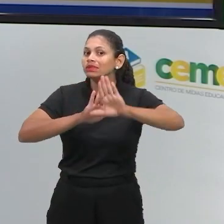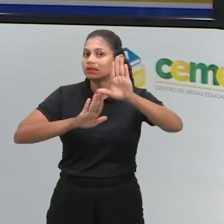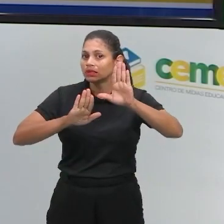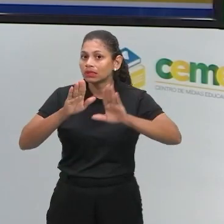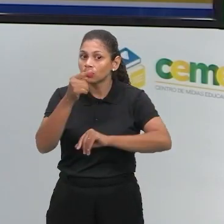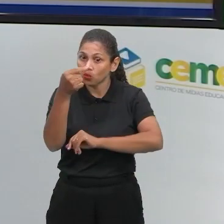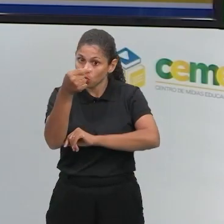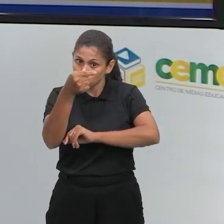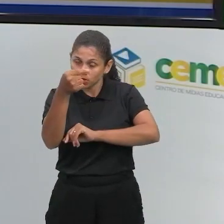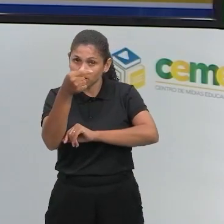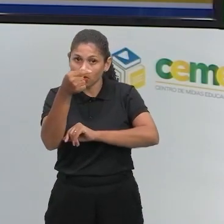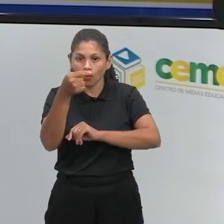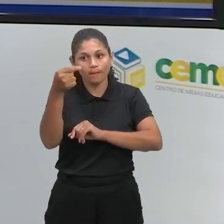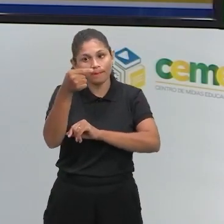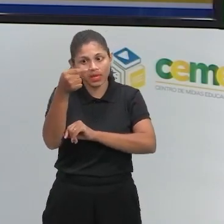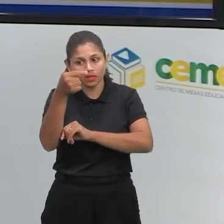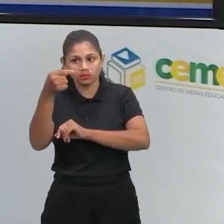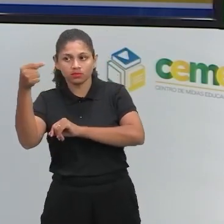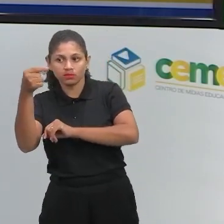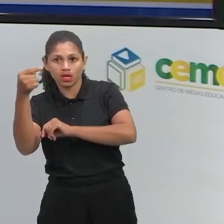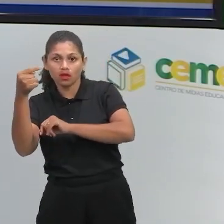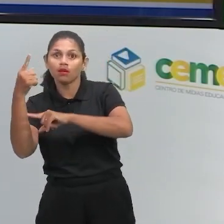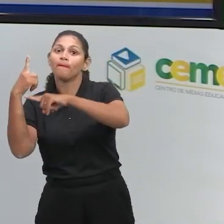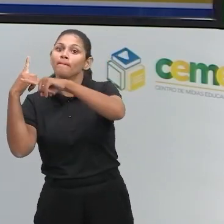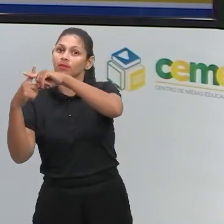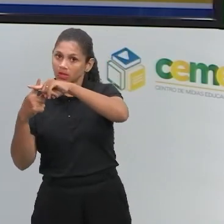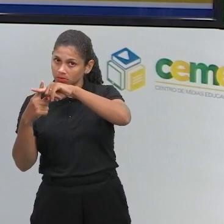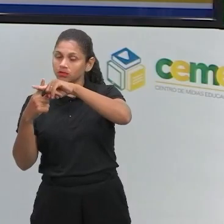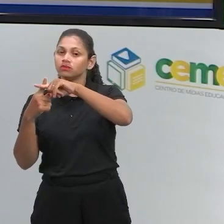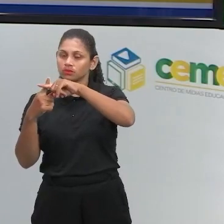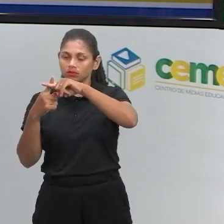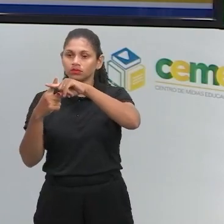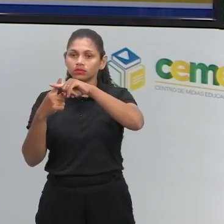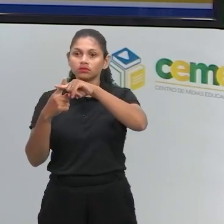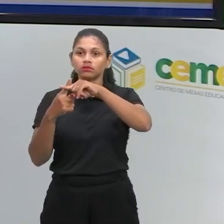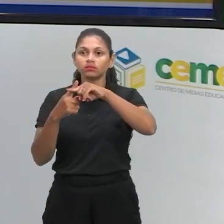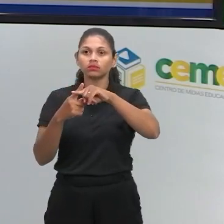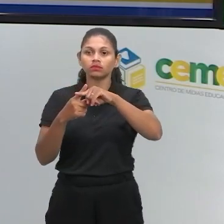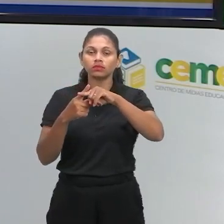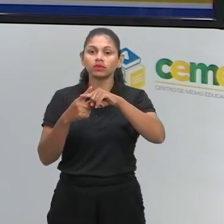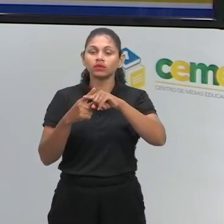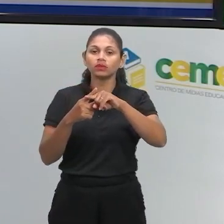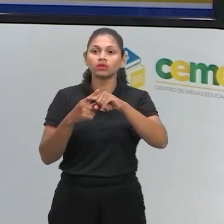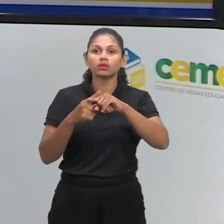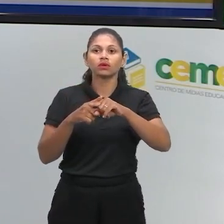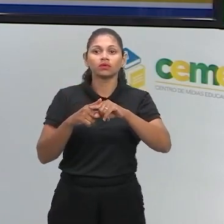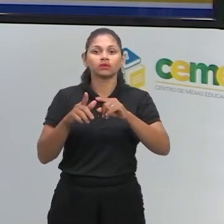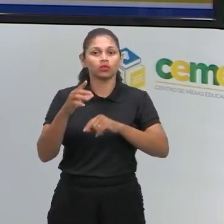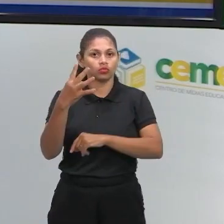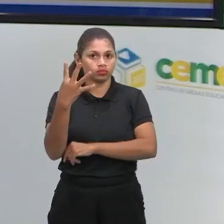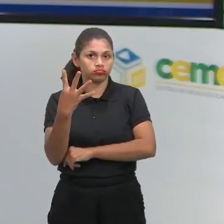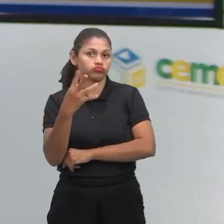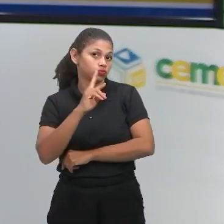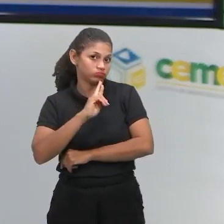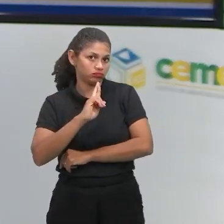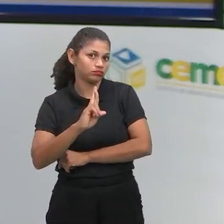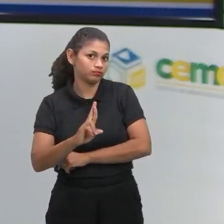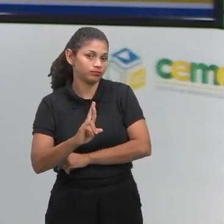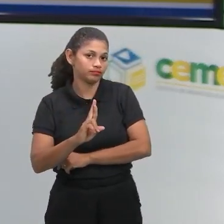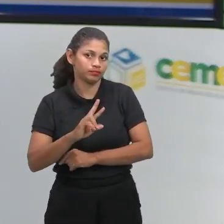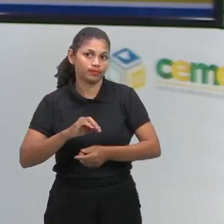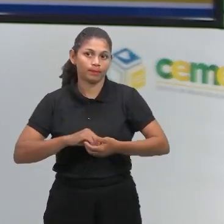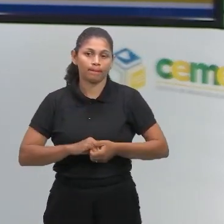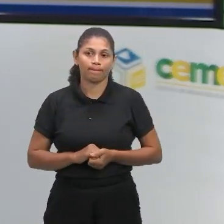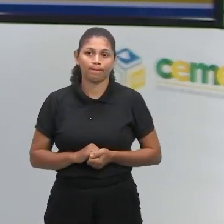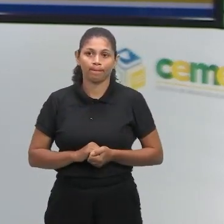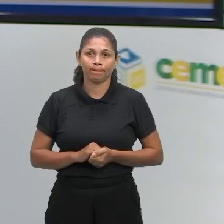dá mais. Então, 3 mais 1 é igual a 4. Então, o deslocamento aqui foi 4. Dessa forma, o que é que a